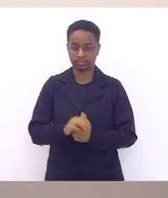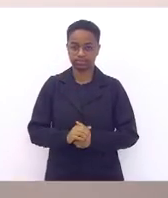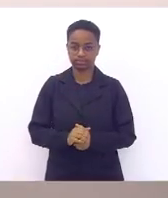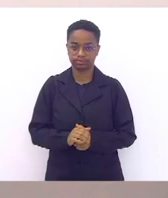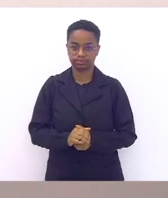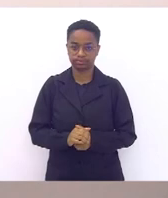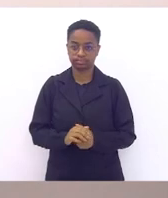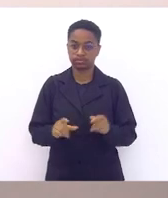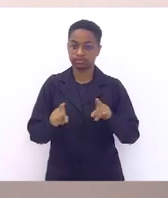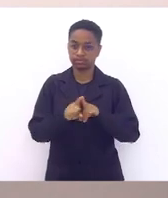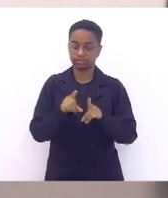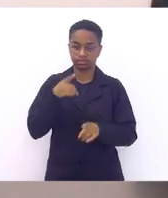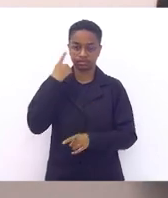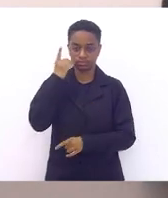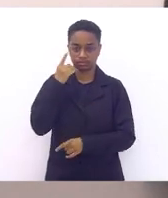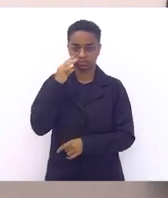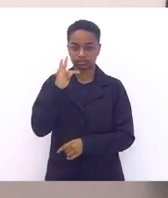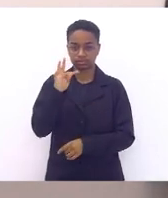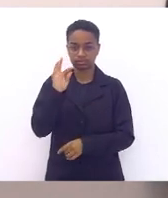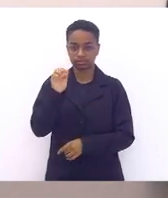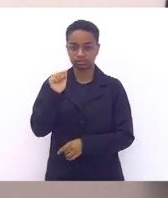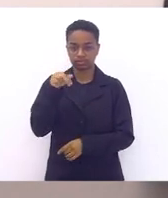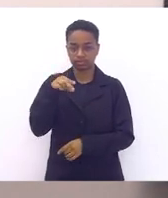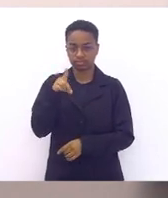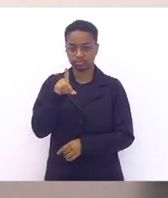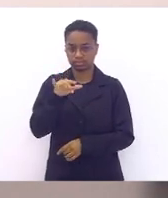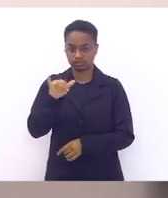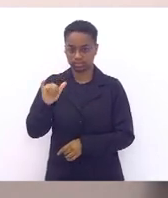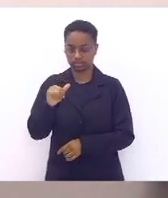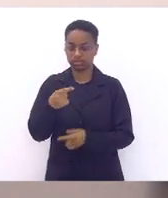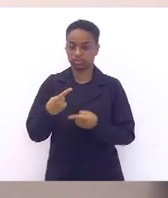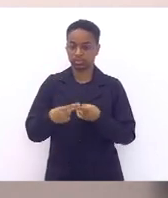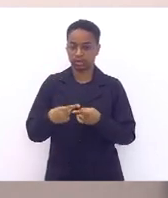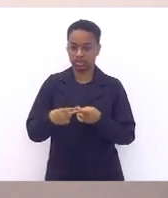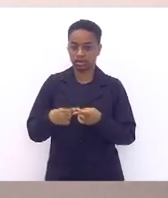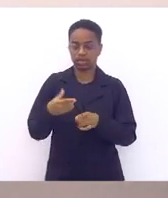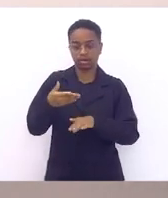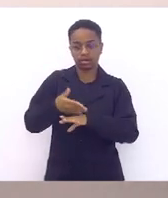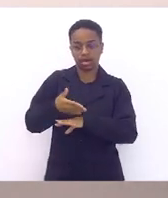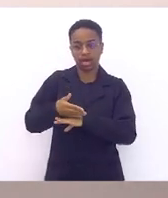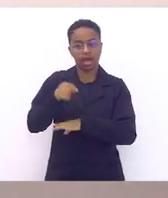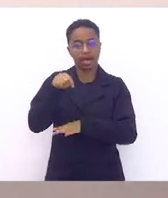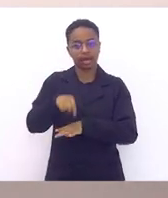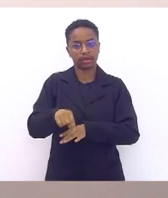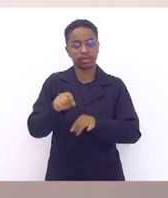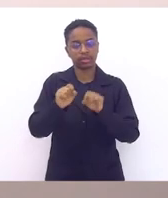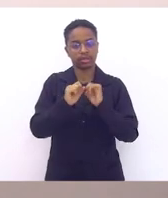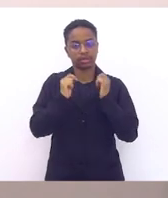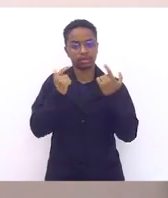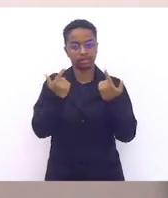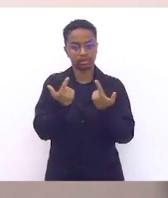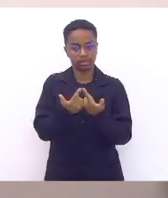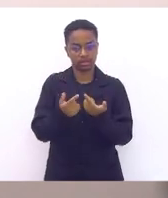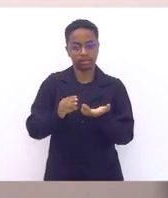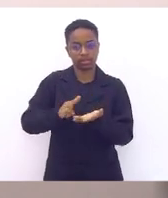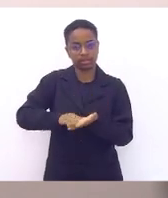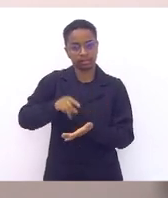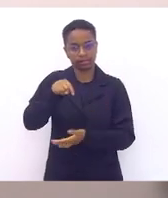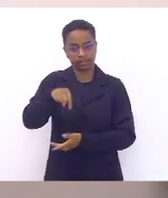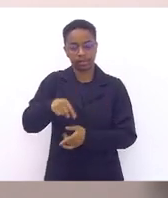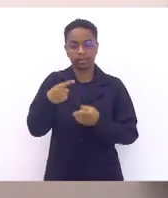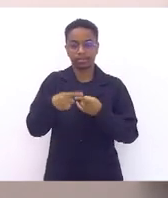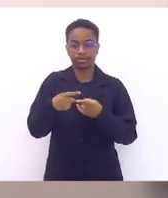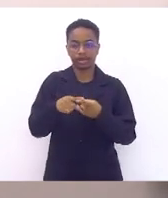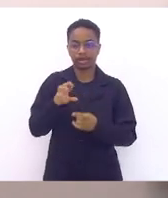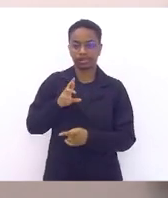o deputado Tande, né, como membros desta casa, Casa do Povo, casa que representa a fala do povo,